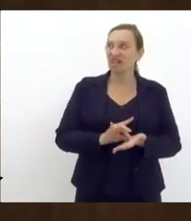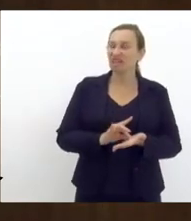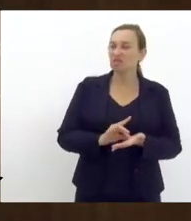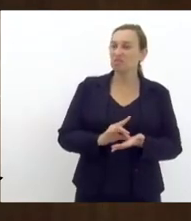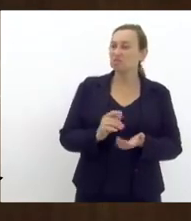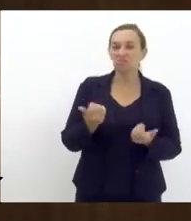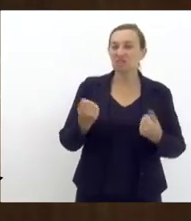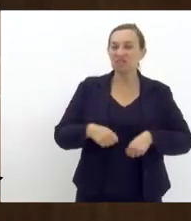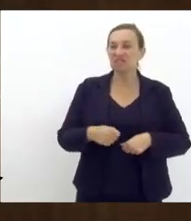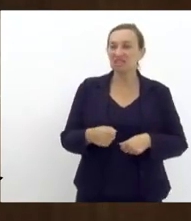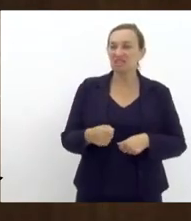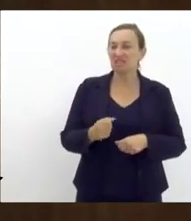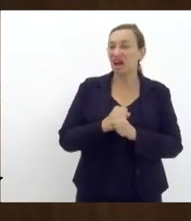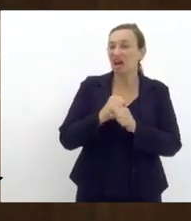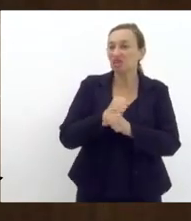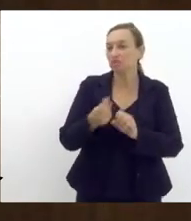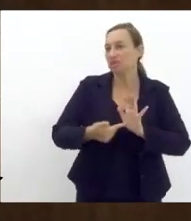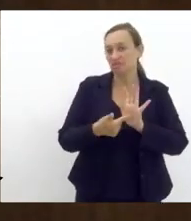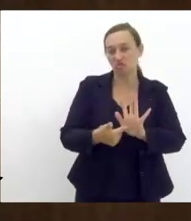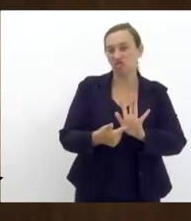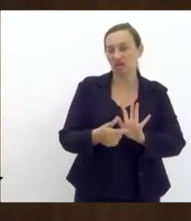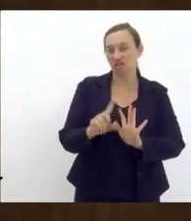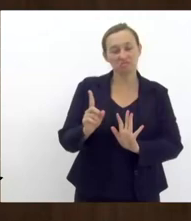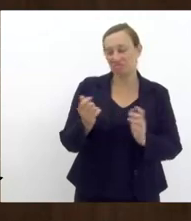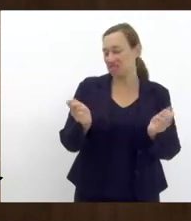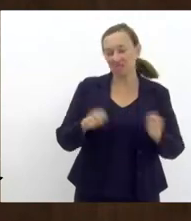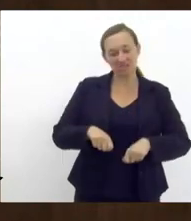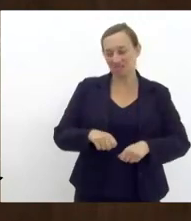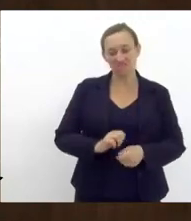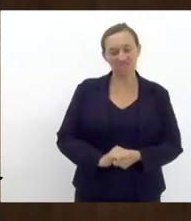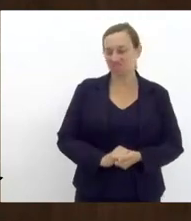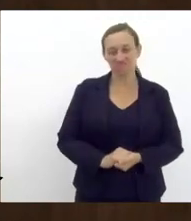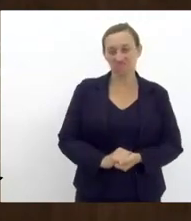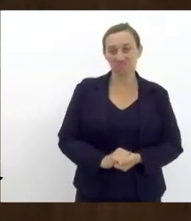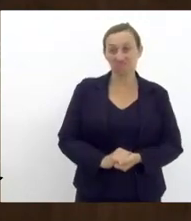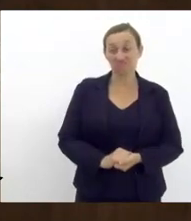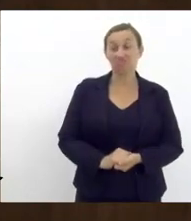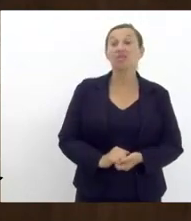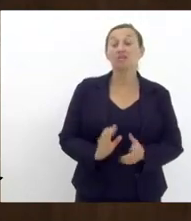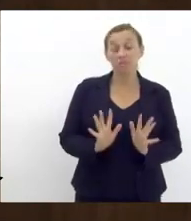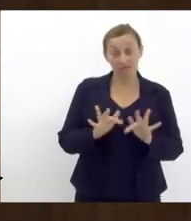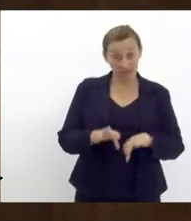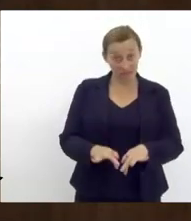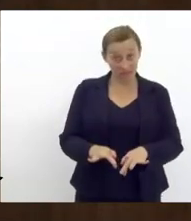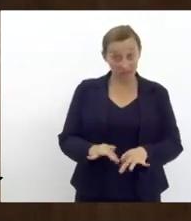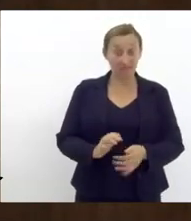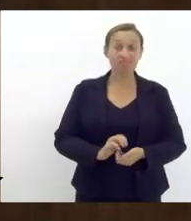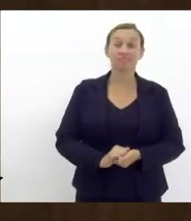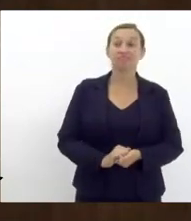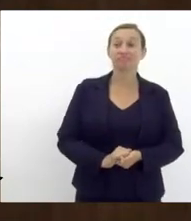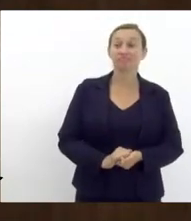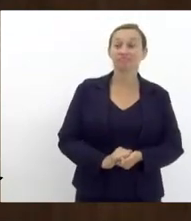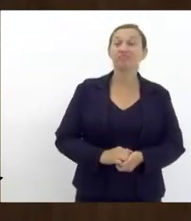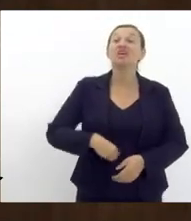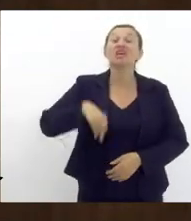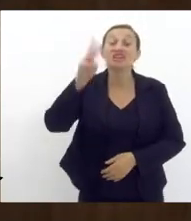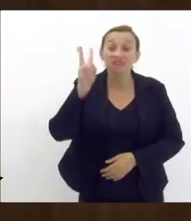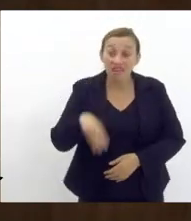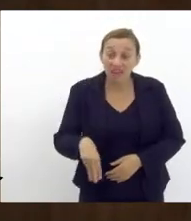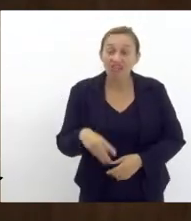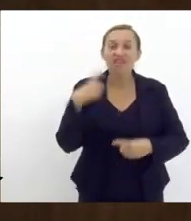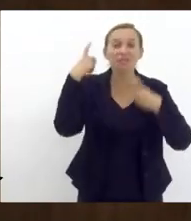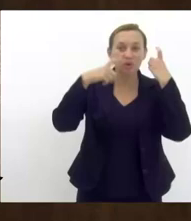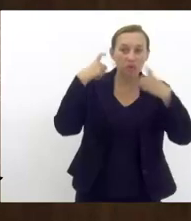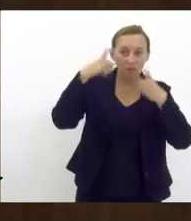ser demonstrada não precisa para concluir quem está